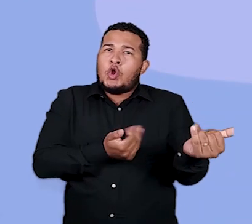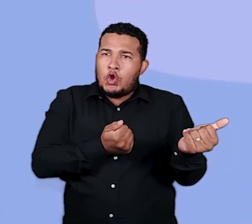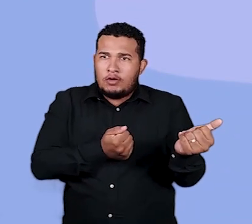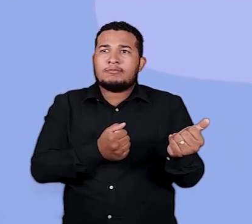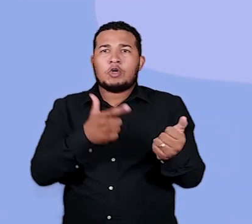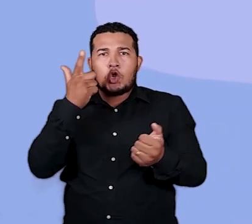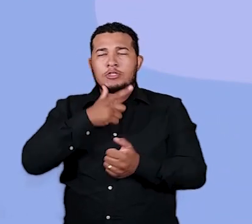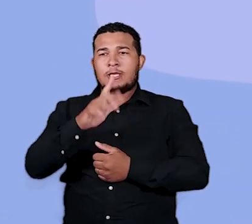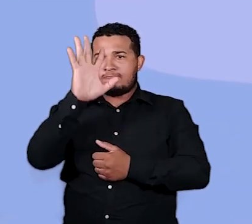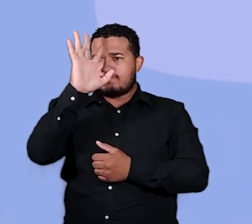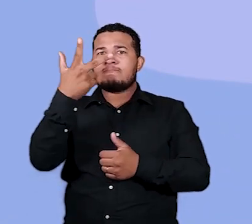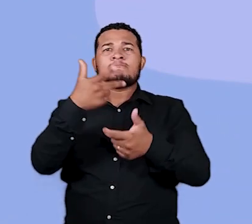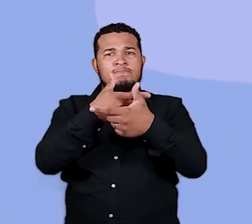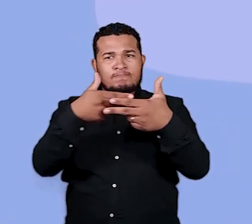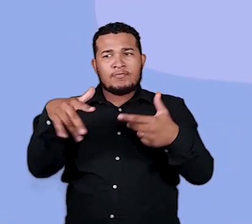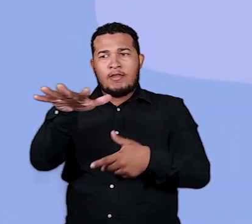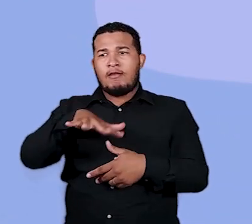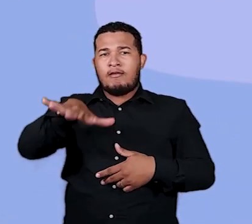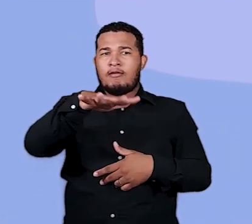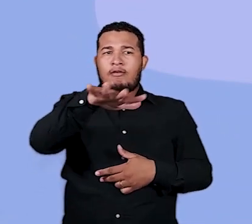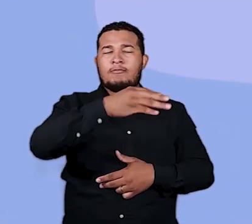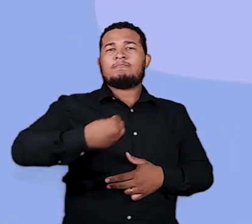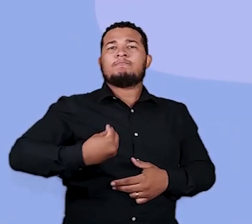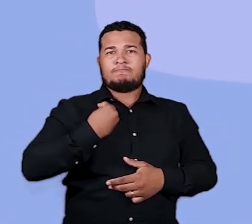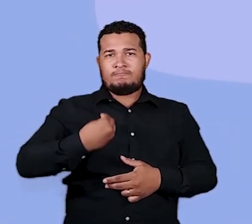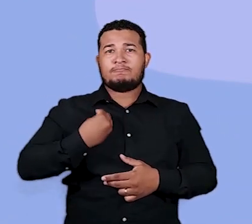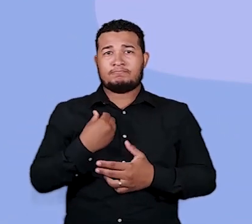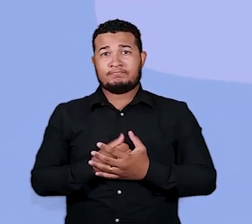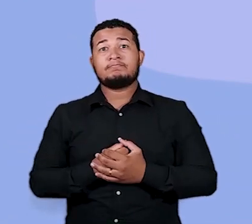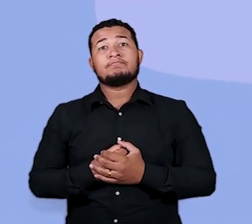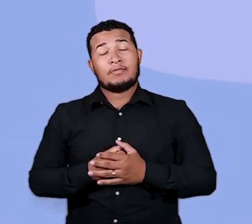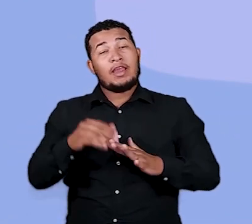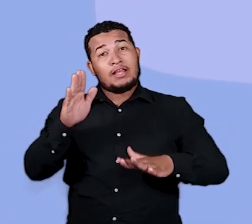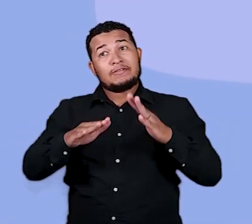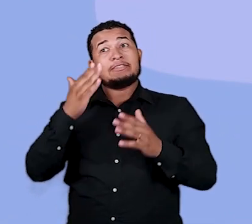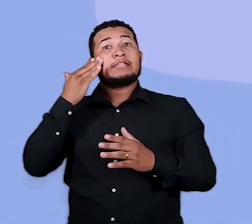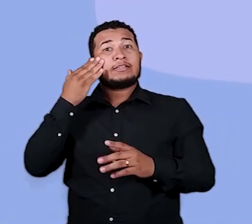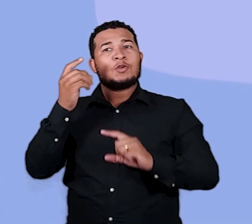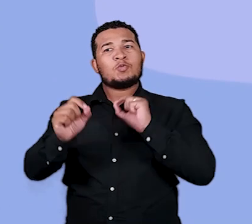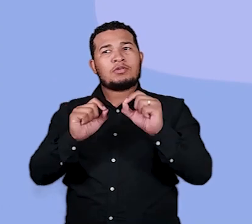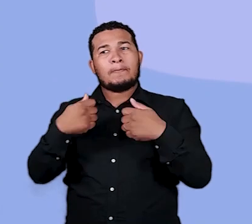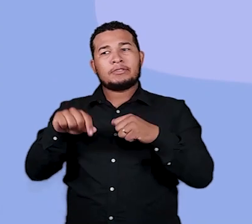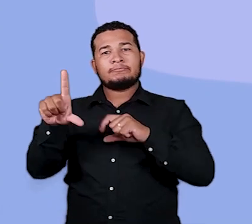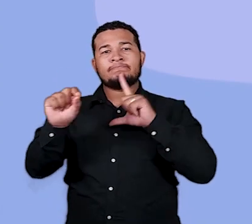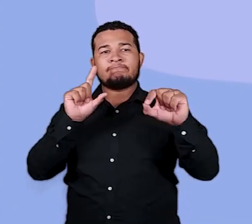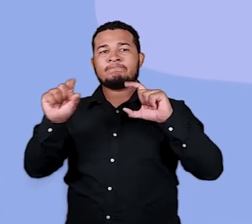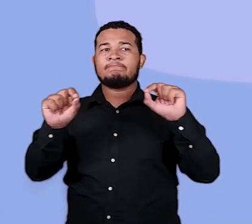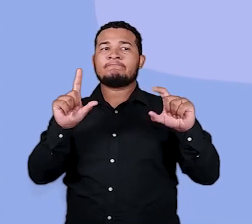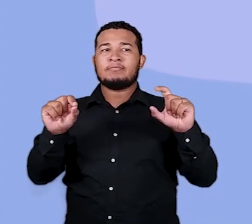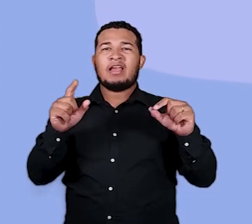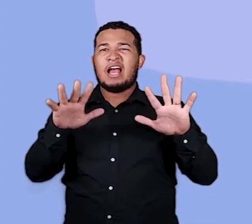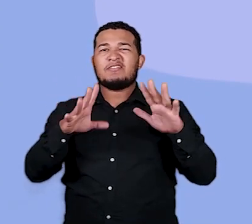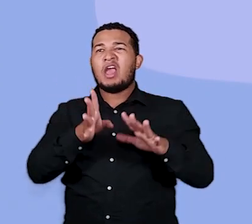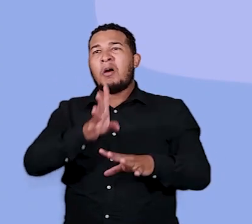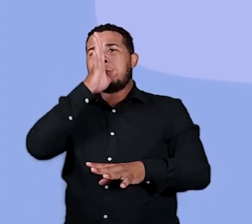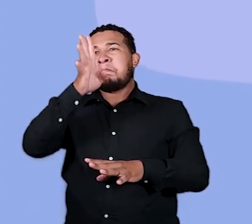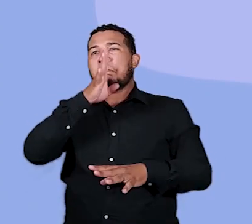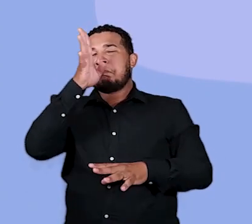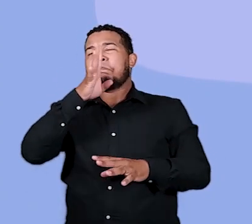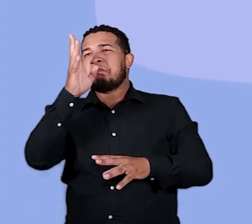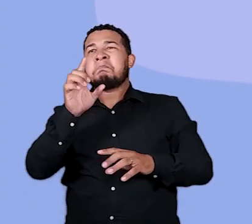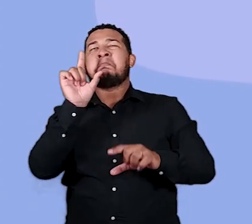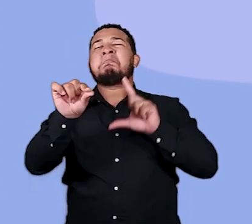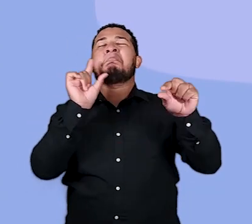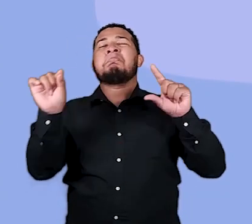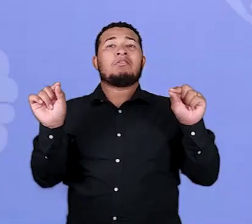a tomarem decisões melhores em todas as áreas da sua vida, por vezes impedindo que façam escolhas